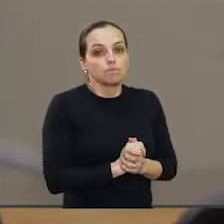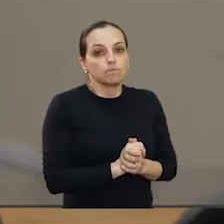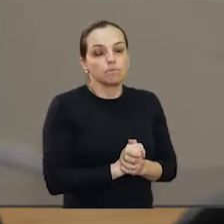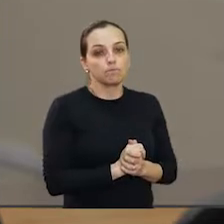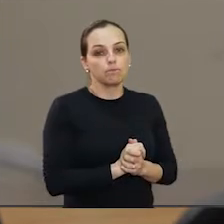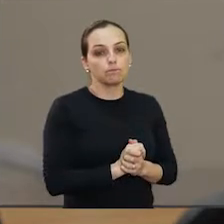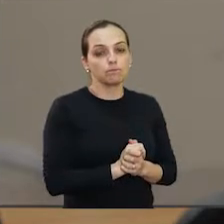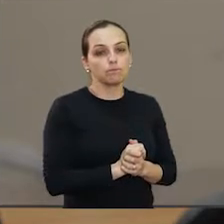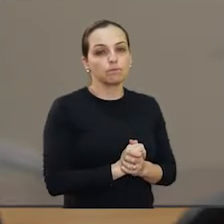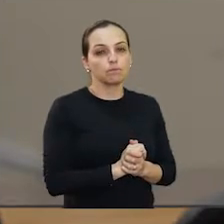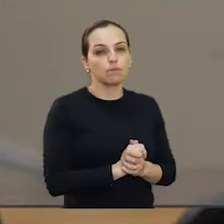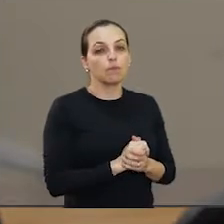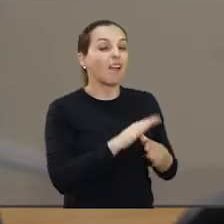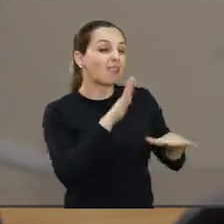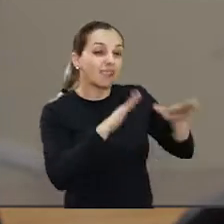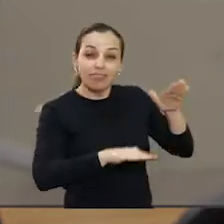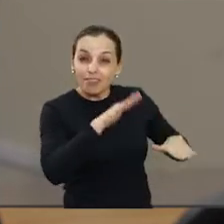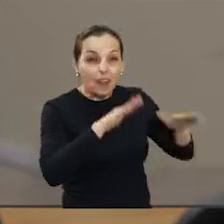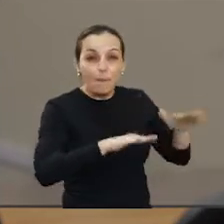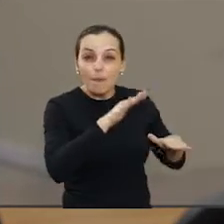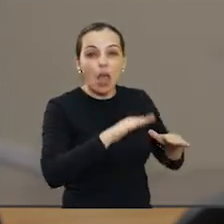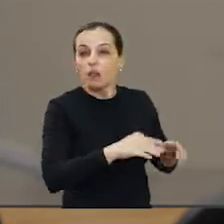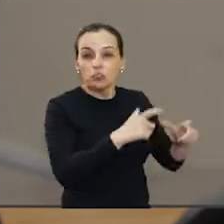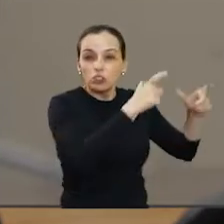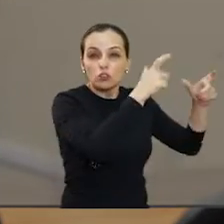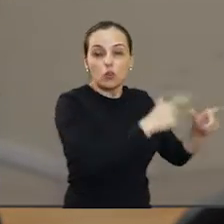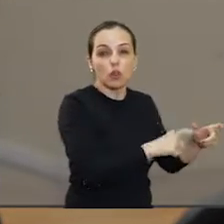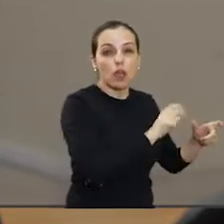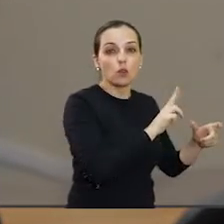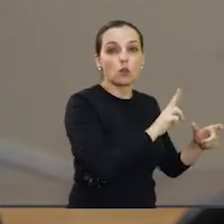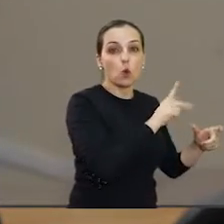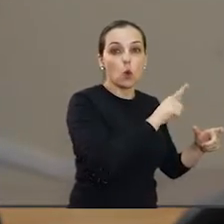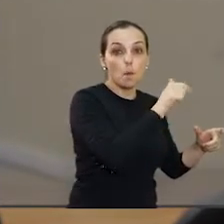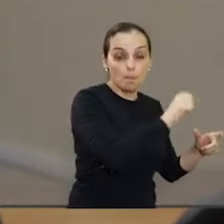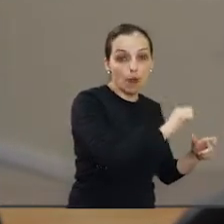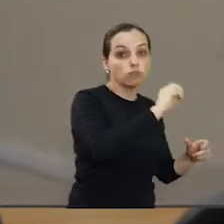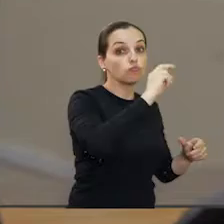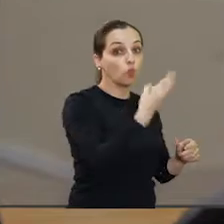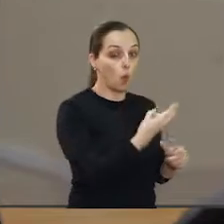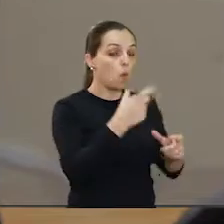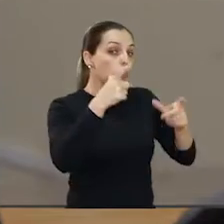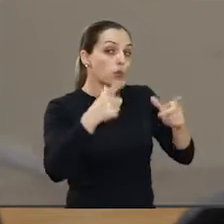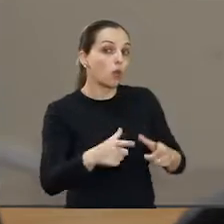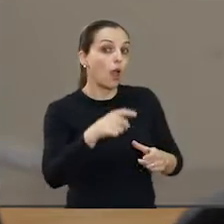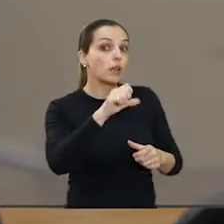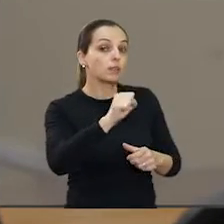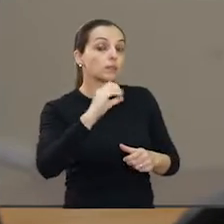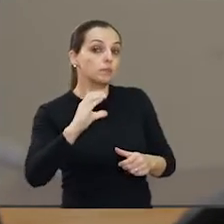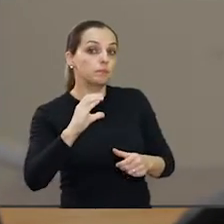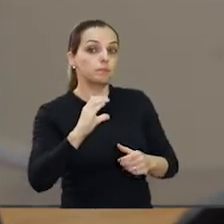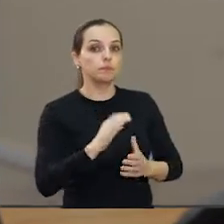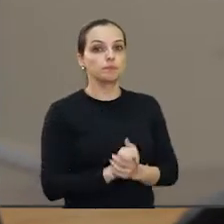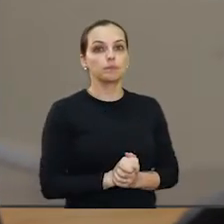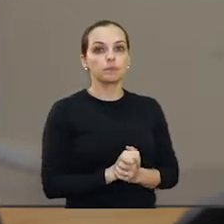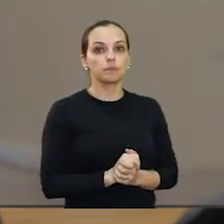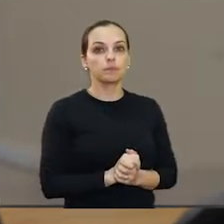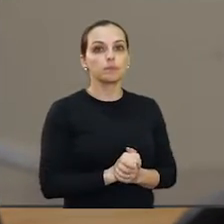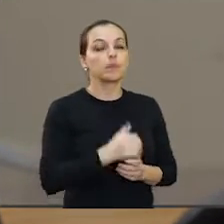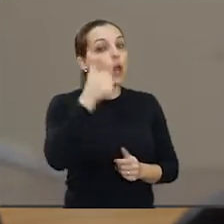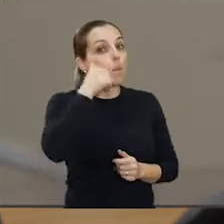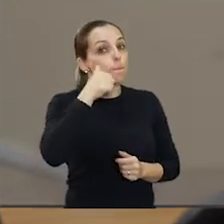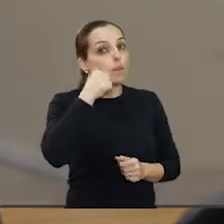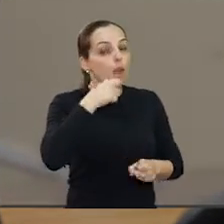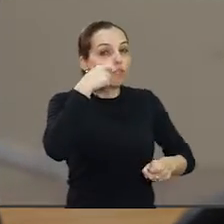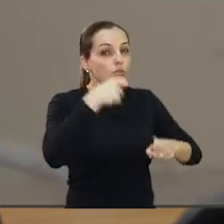possa dar conta das demandas. Então, a demanda é que vai, na verdade, definir para onde eu encaminho. A violência sexual